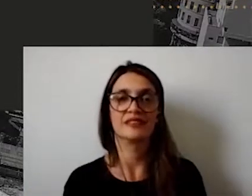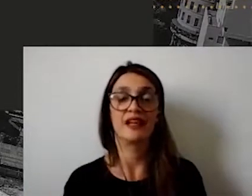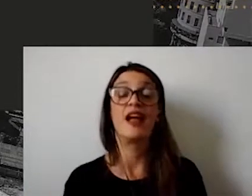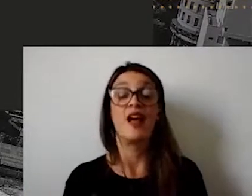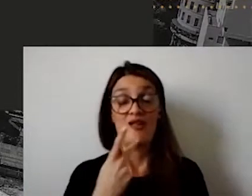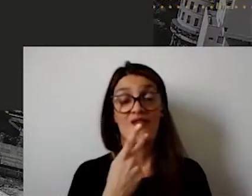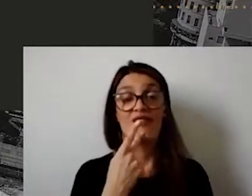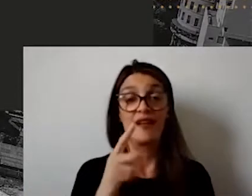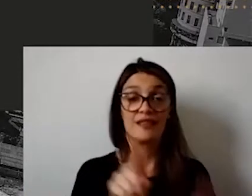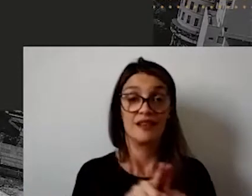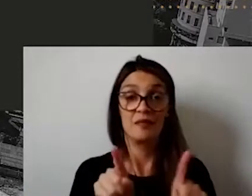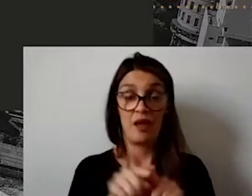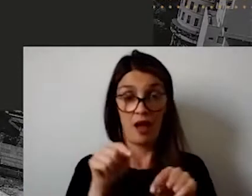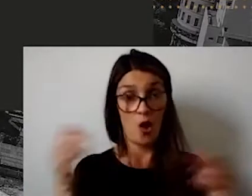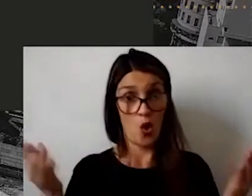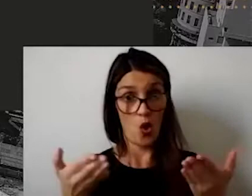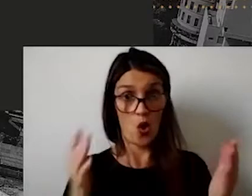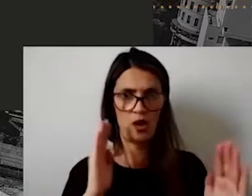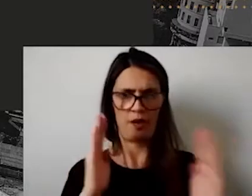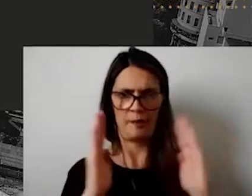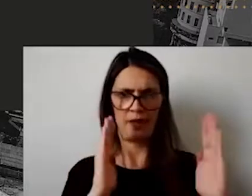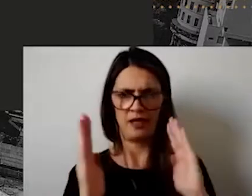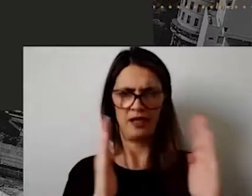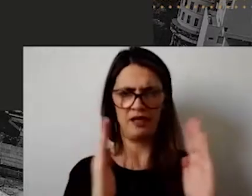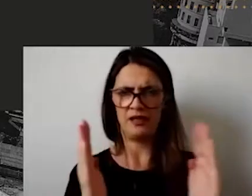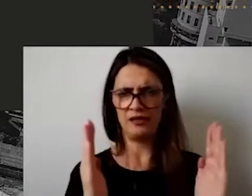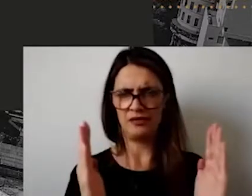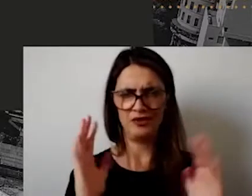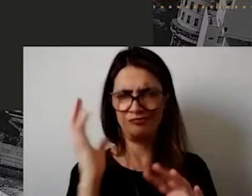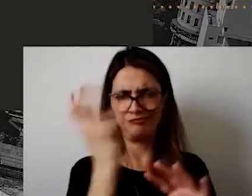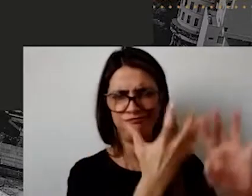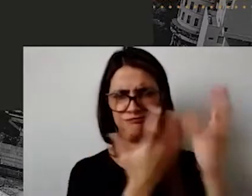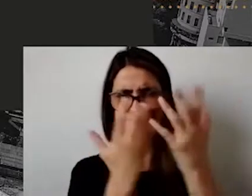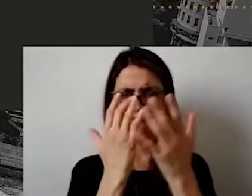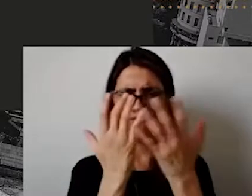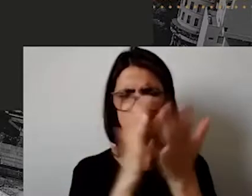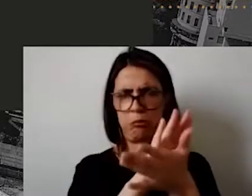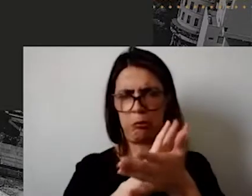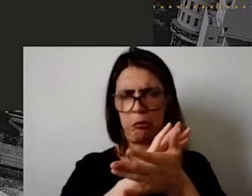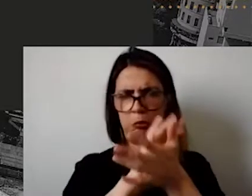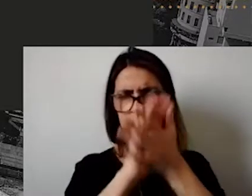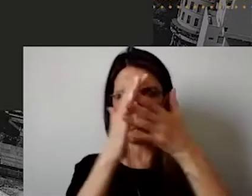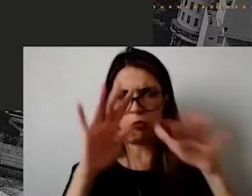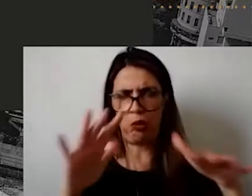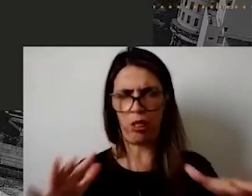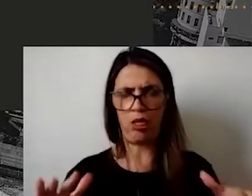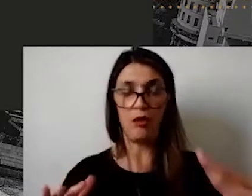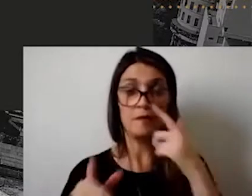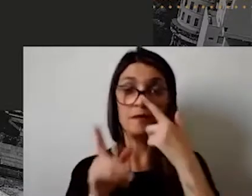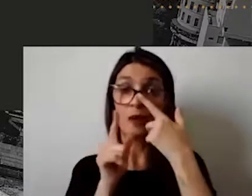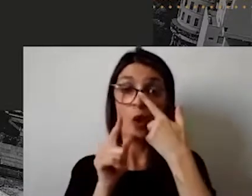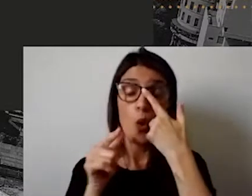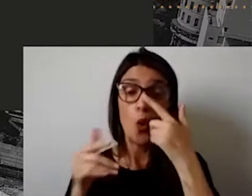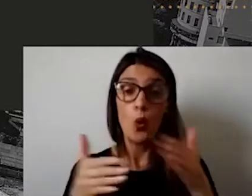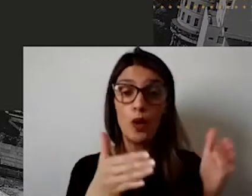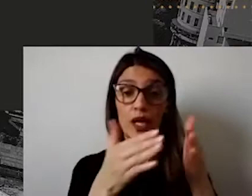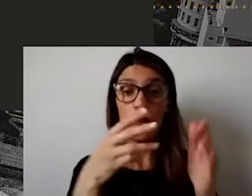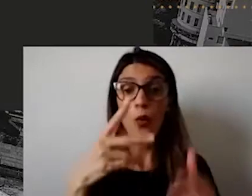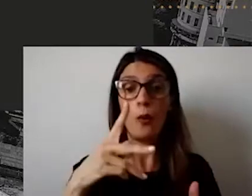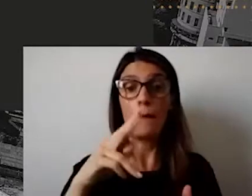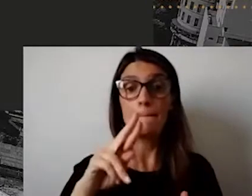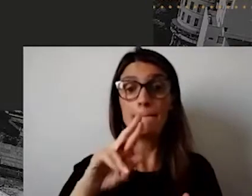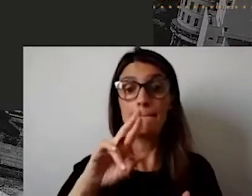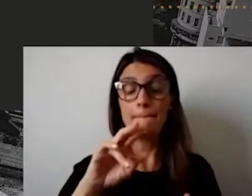nesse momento de muitas tragédias ambientais brasileiras. O rio Piracicaba, que eu acabo